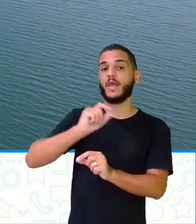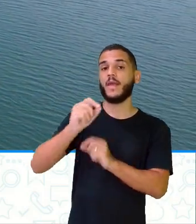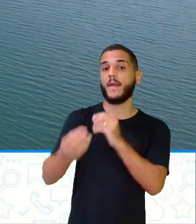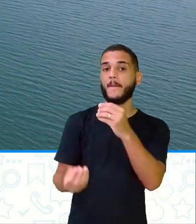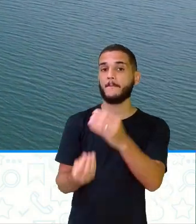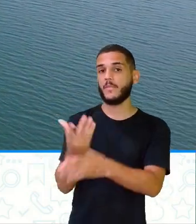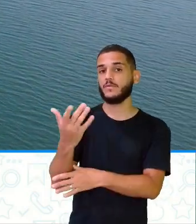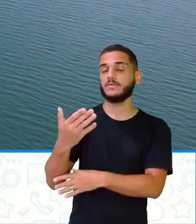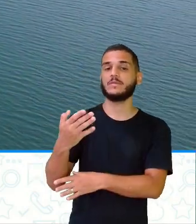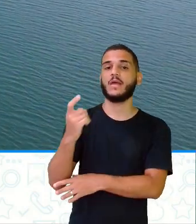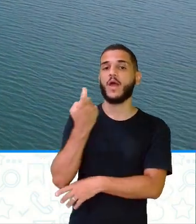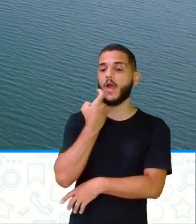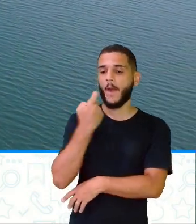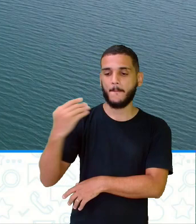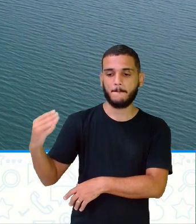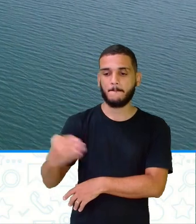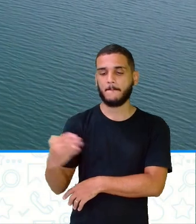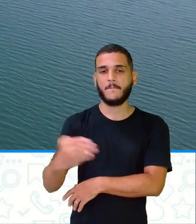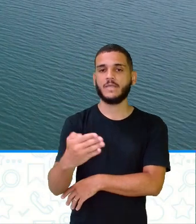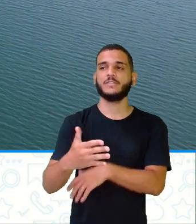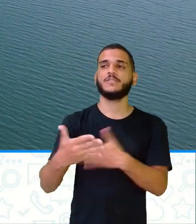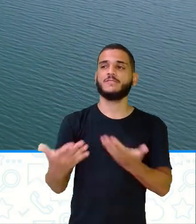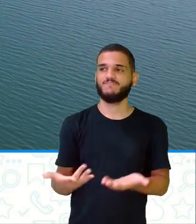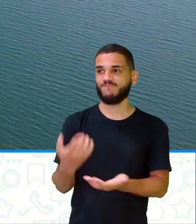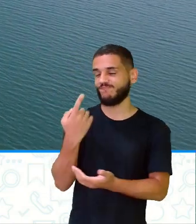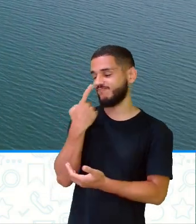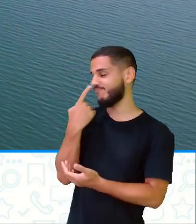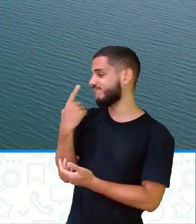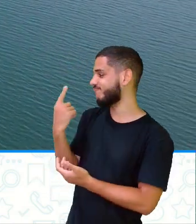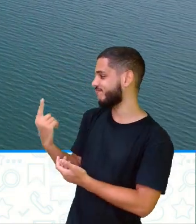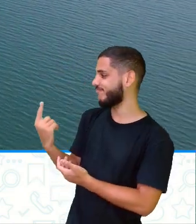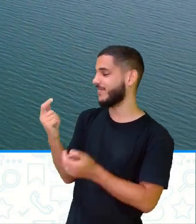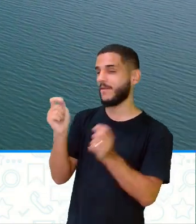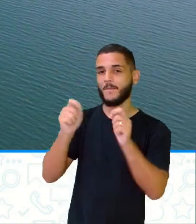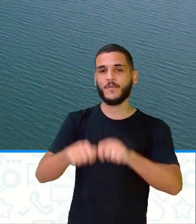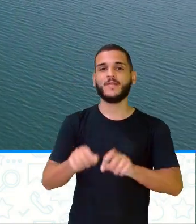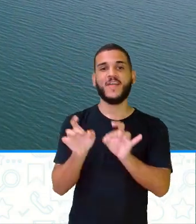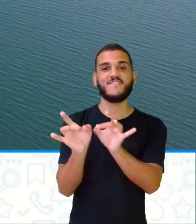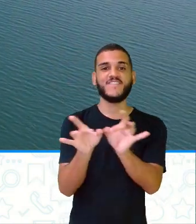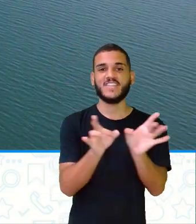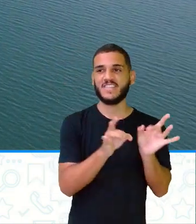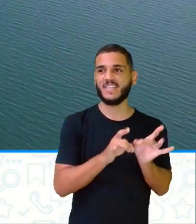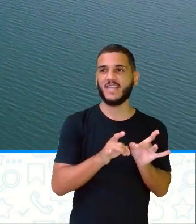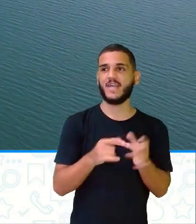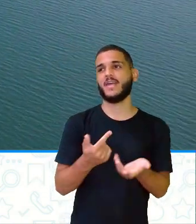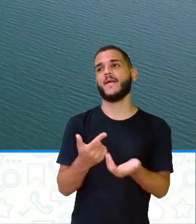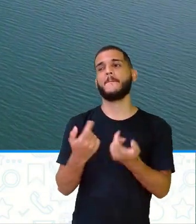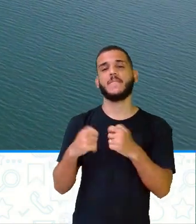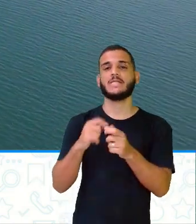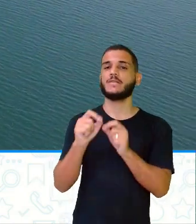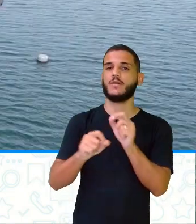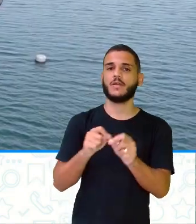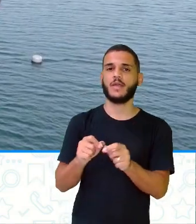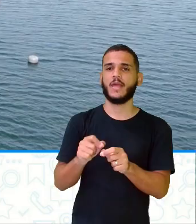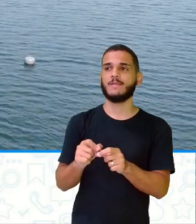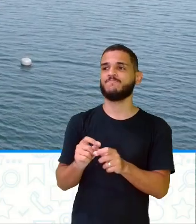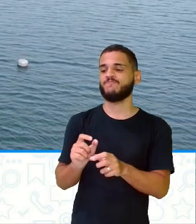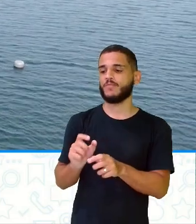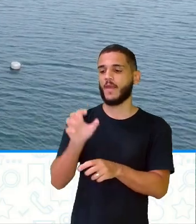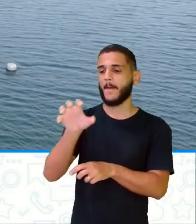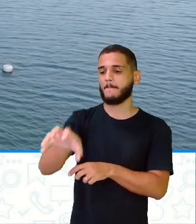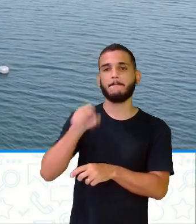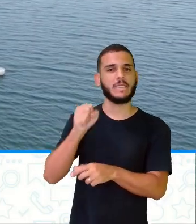legal. Eles produzem os peixinhos aqui, olha, para eles poderem vender. Então, eles não vão caçar mais os peixes. Agora, eles